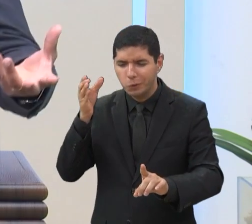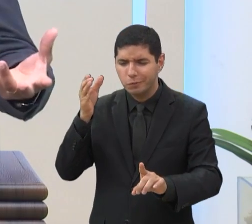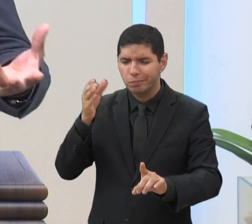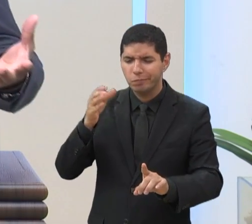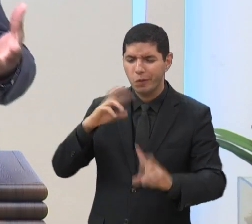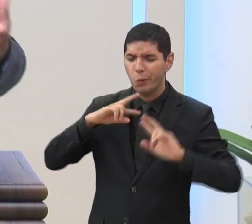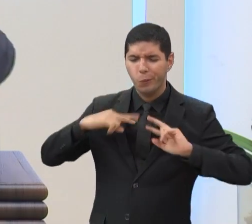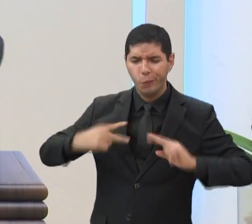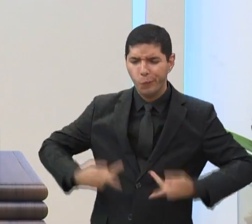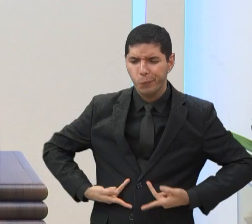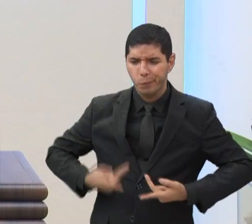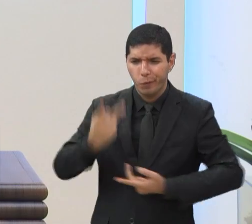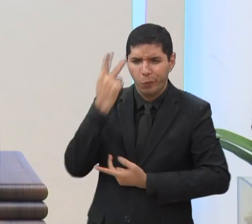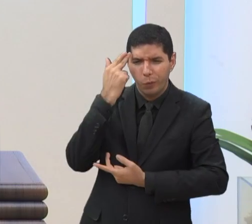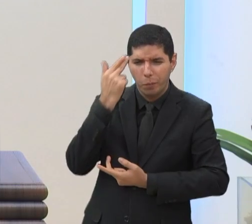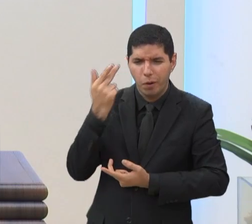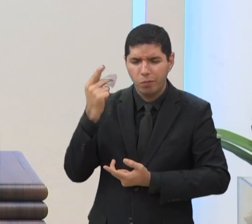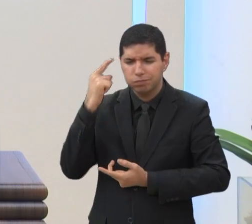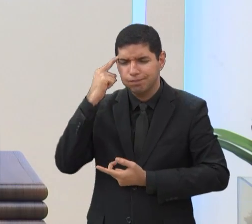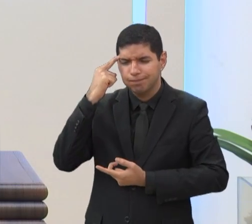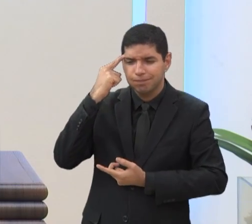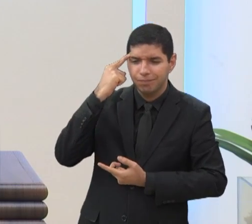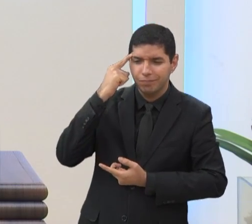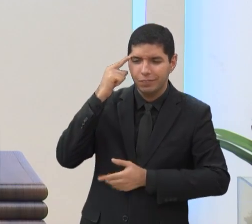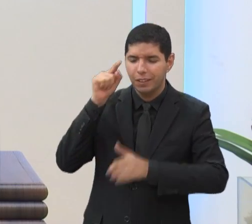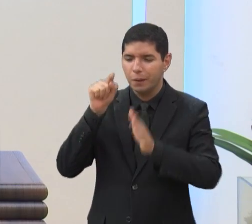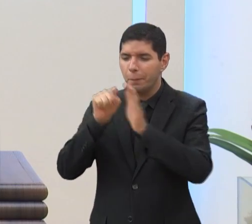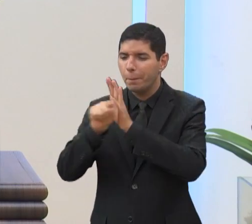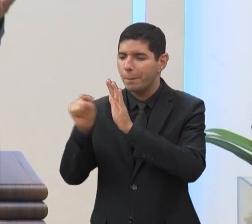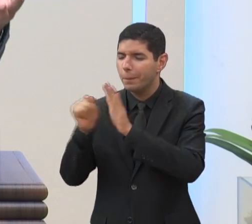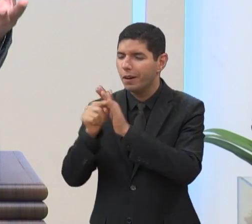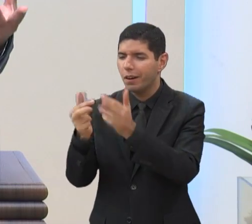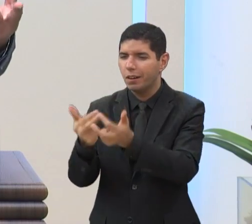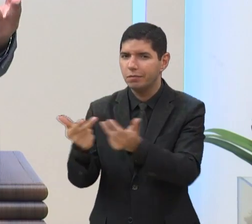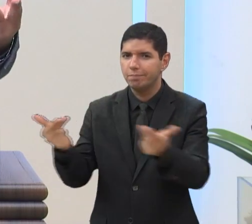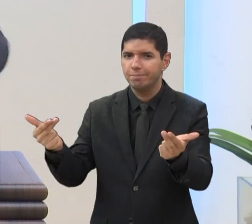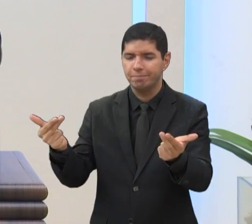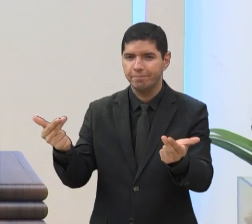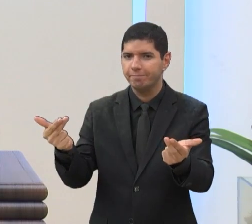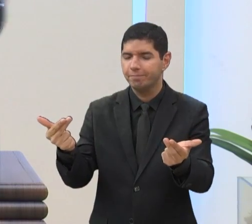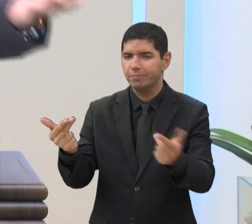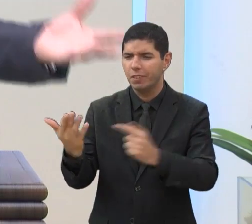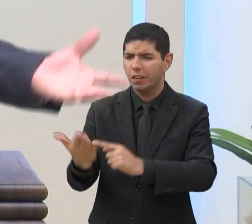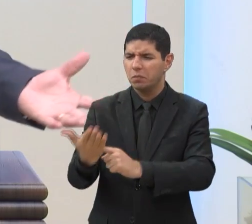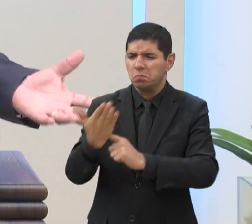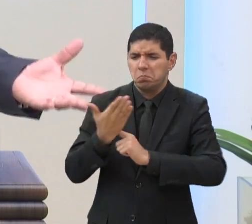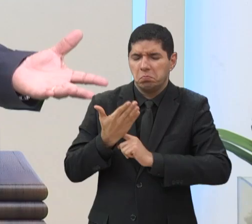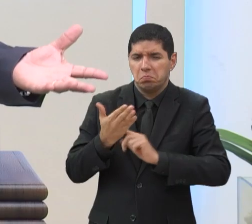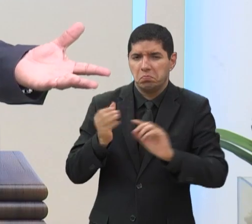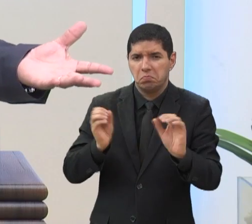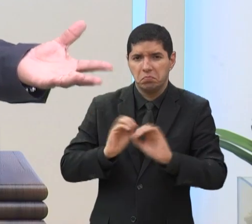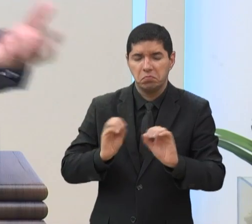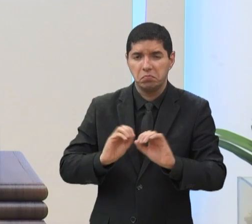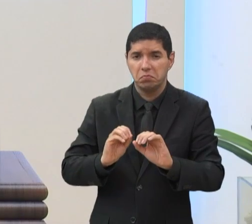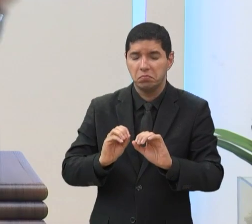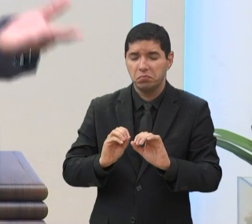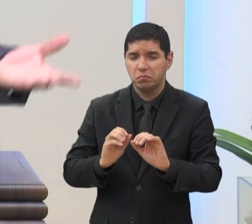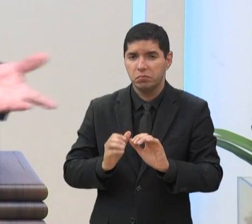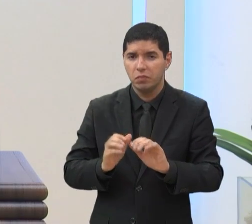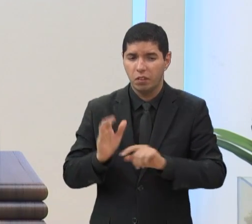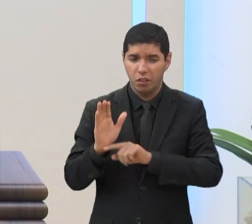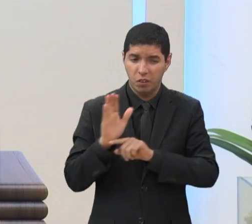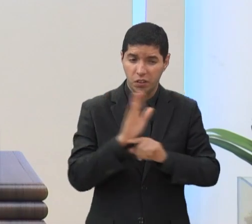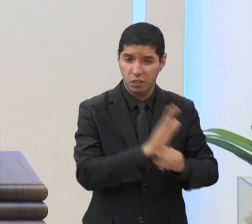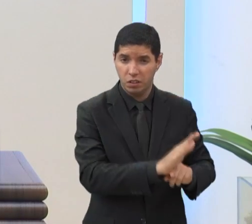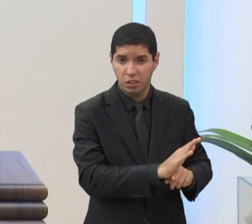humana, querendo saber de coisas que não iam ajudar em nada aquele